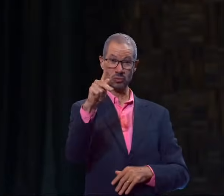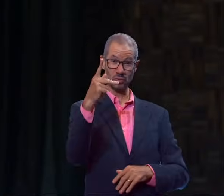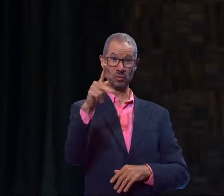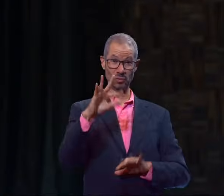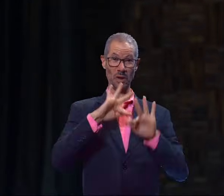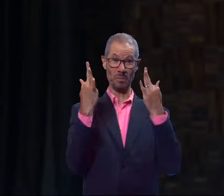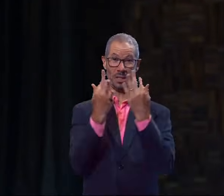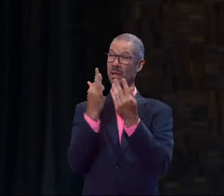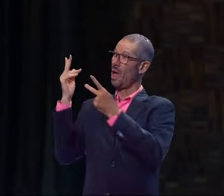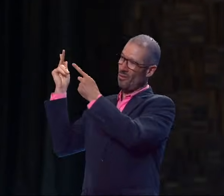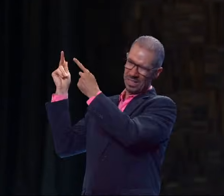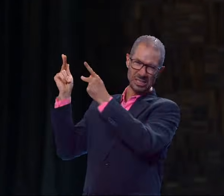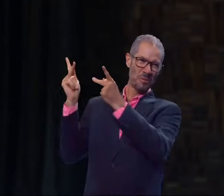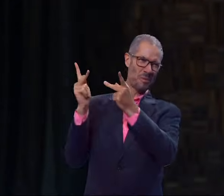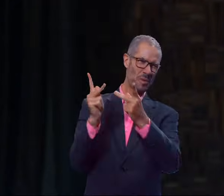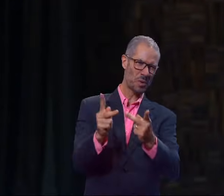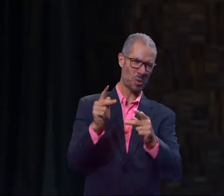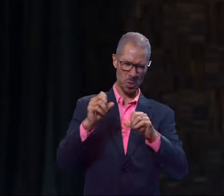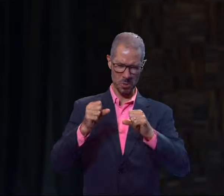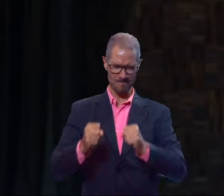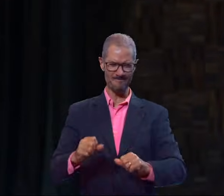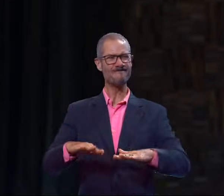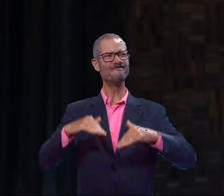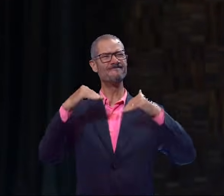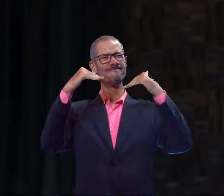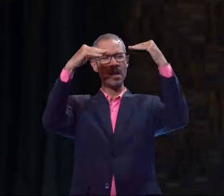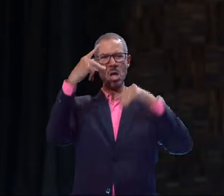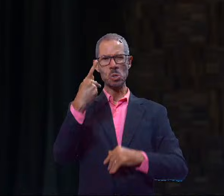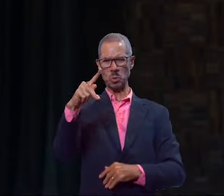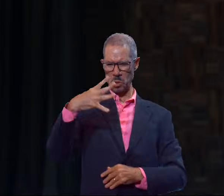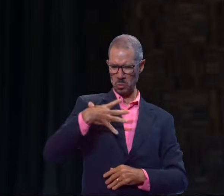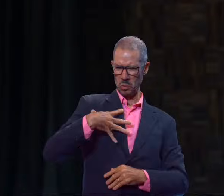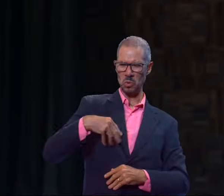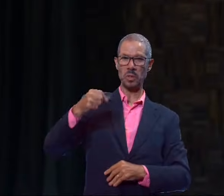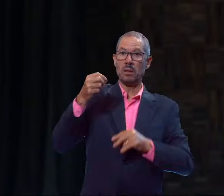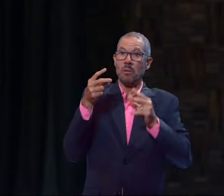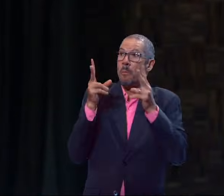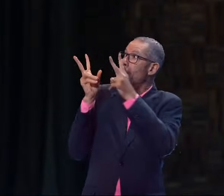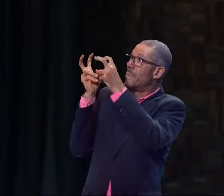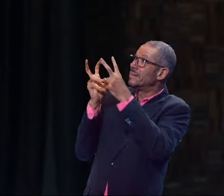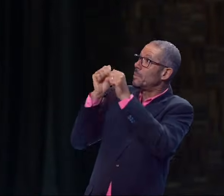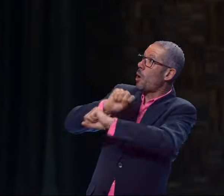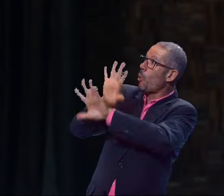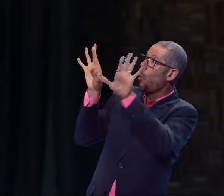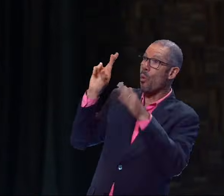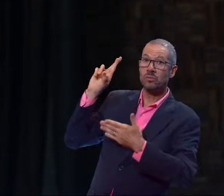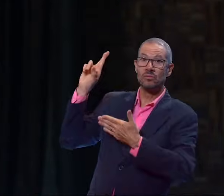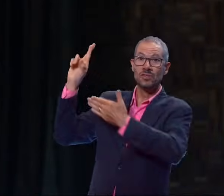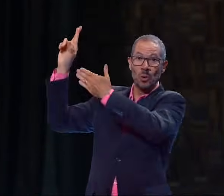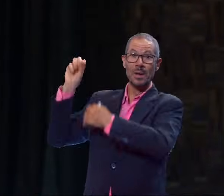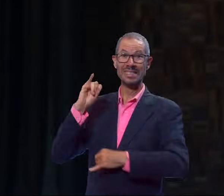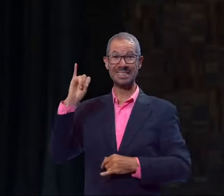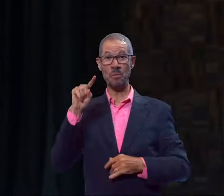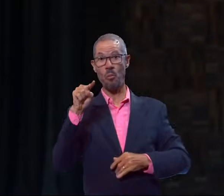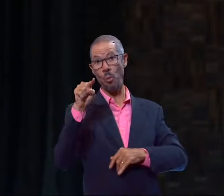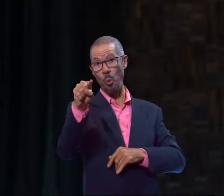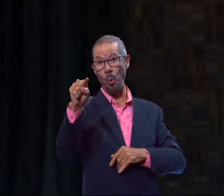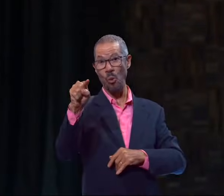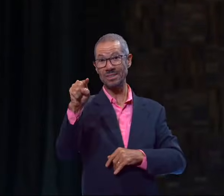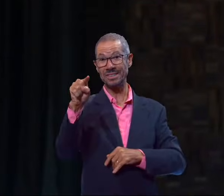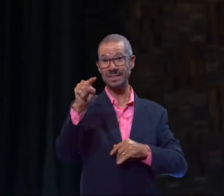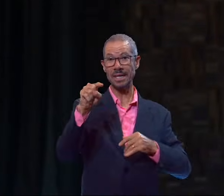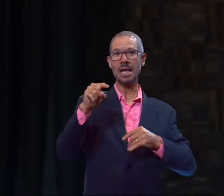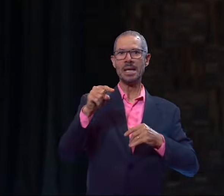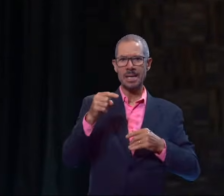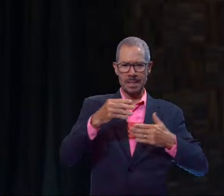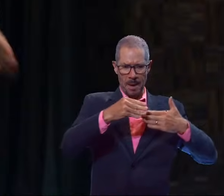vai te visitar de forma sobrenatural. Seus filhos verão a glória do Senhor. Se você levar os